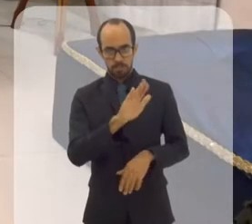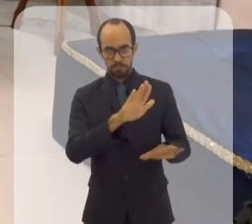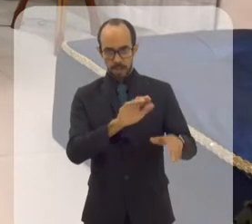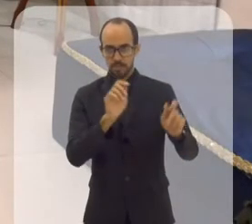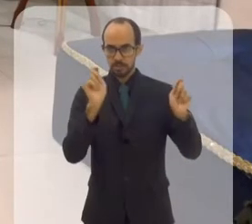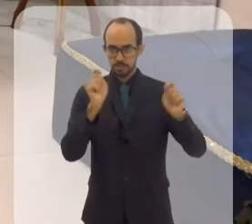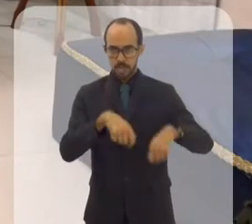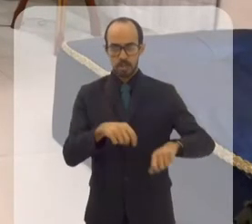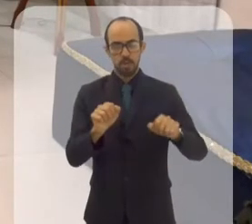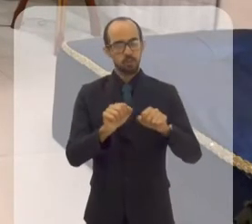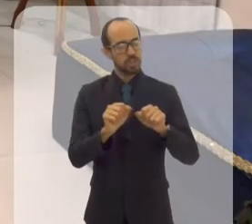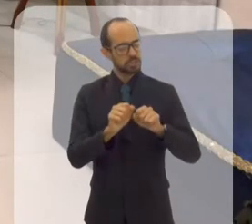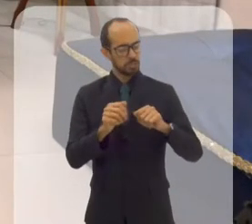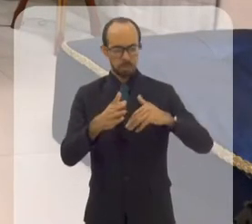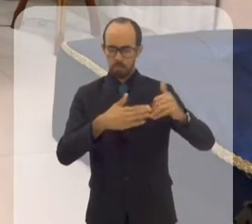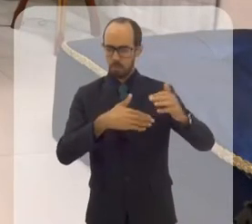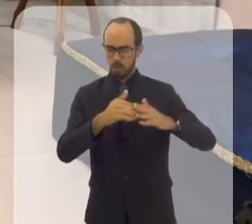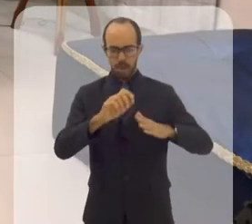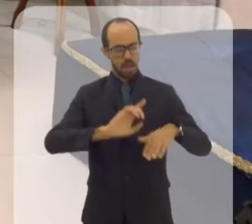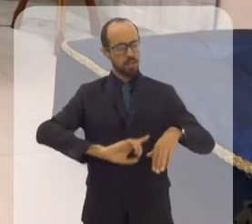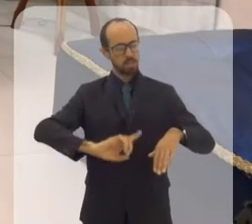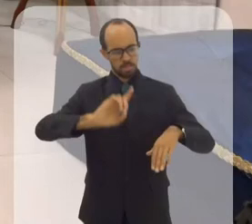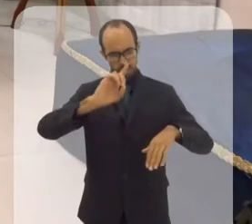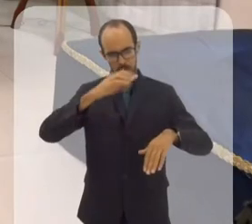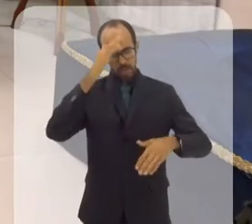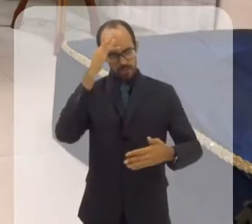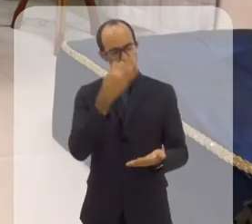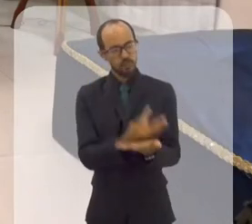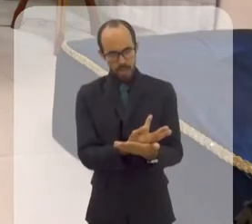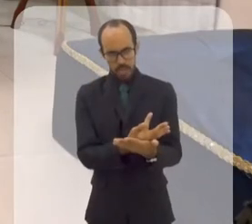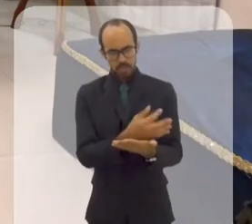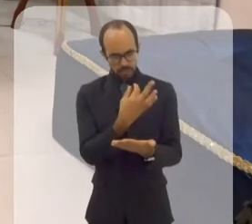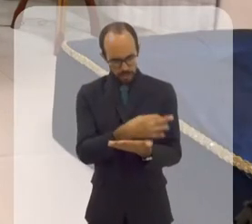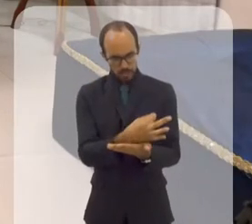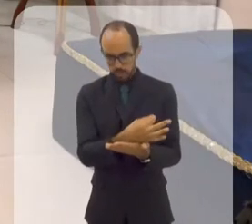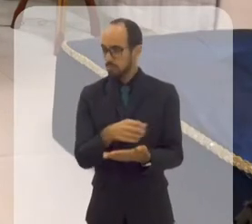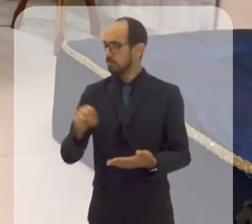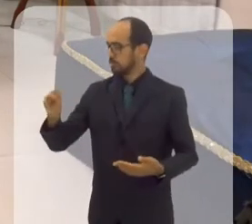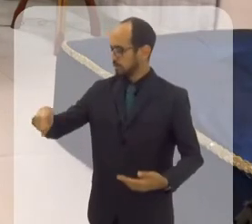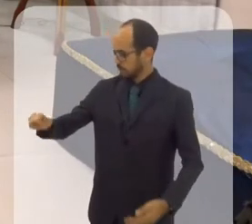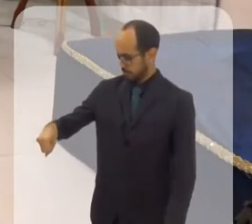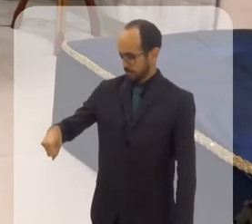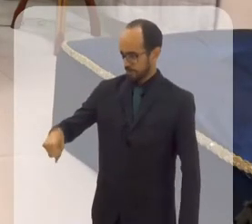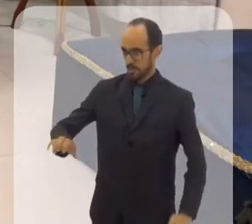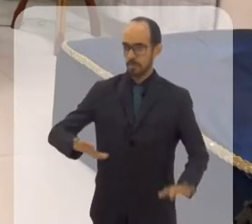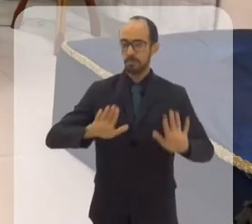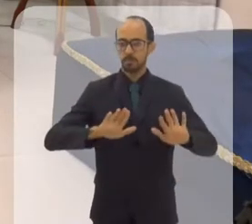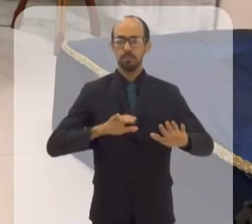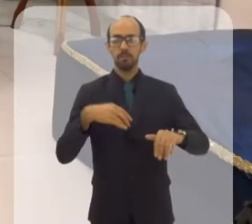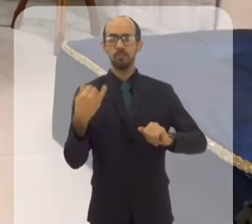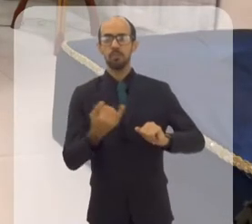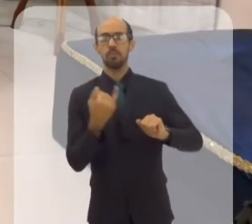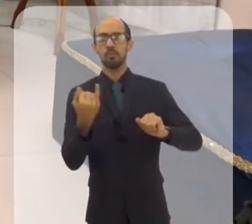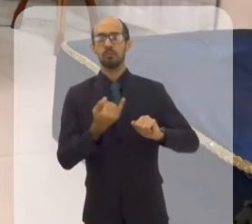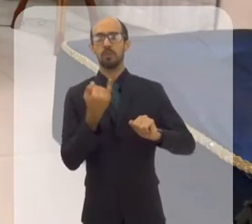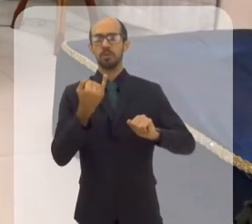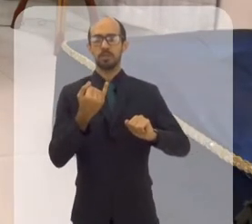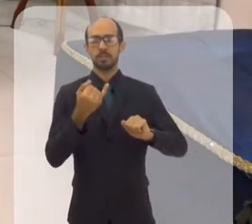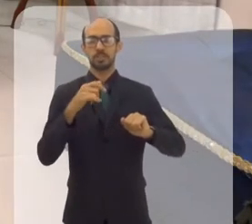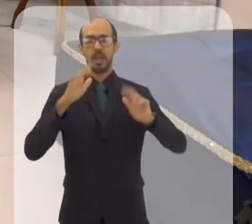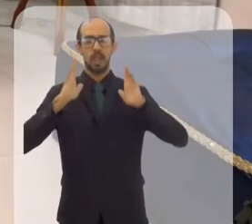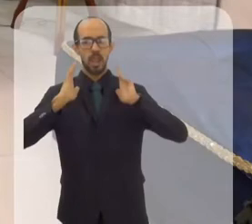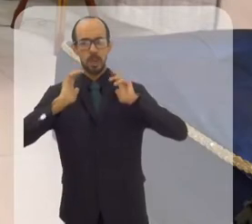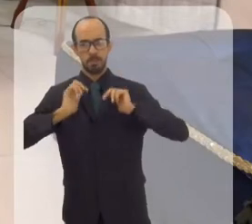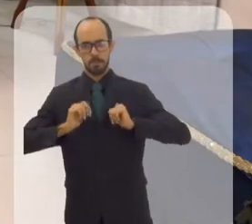também podemos fazer para aquele ao qual você crê. Perfeito. Correto? Correto. Quer dizer, o importante disso